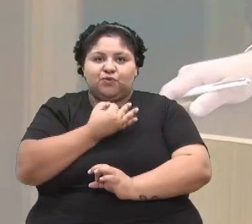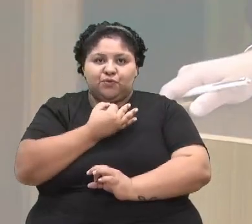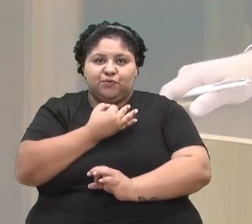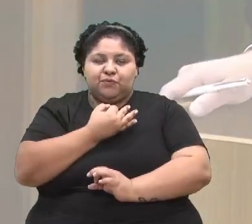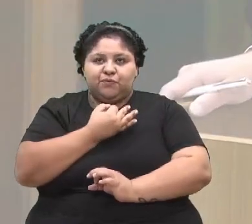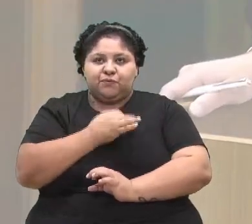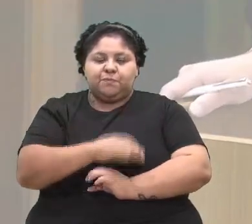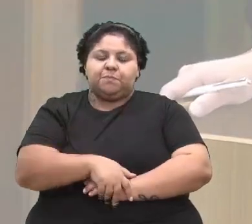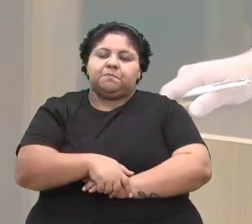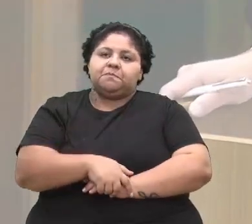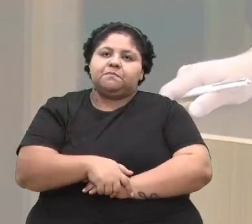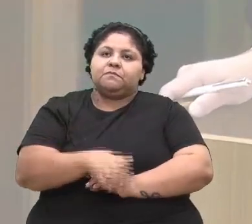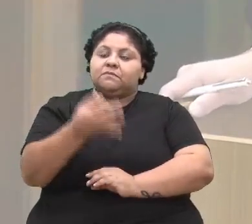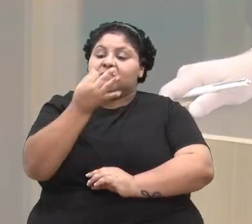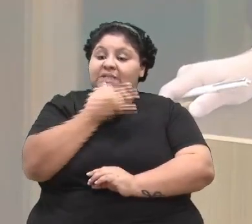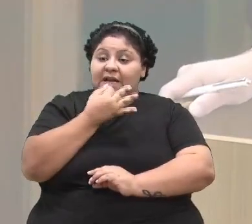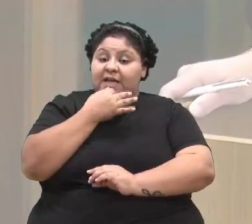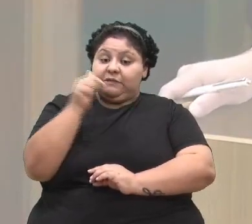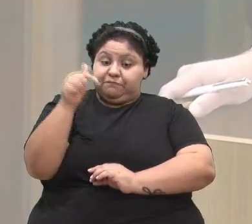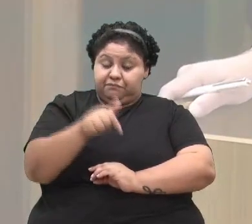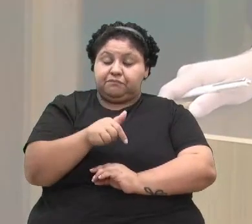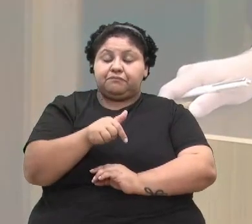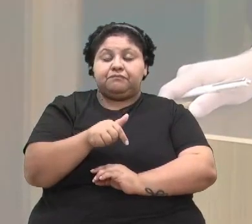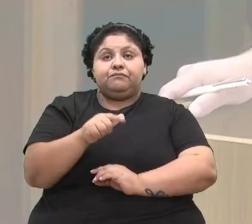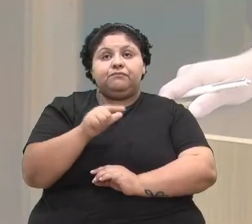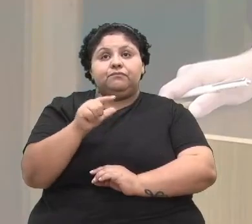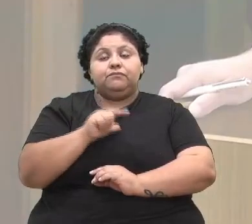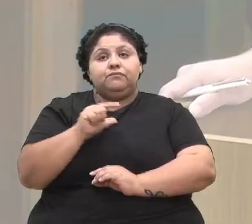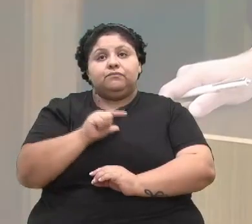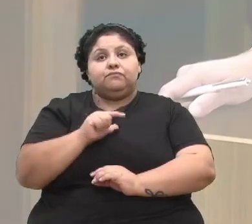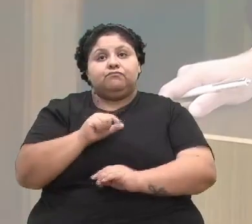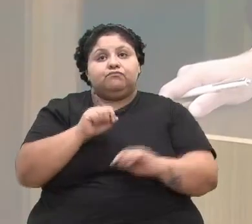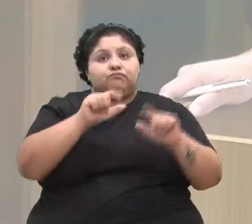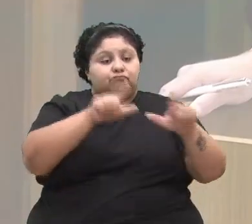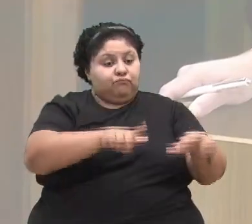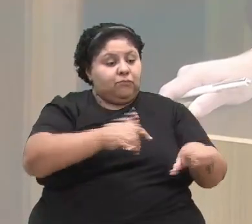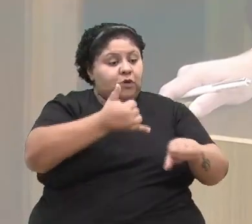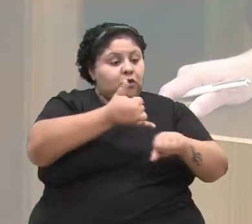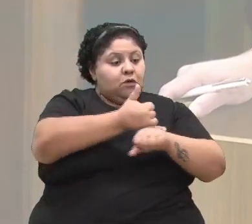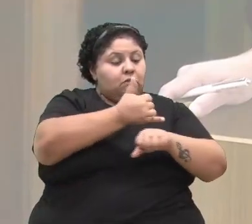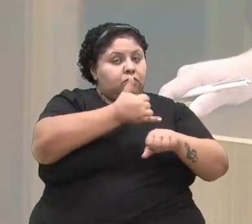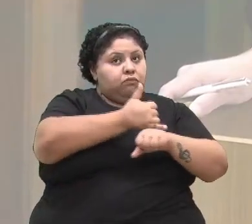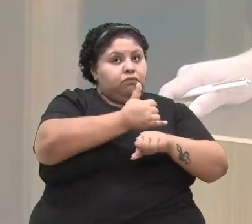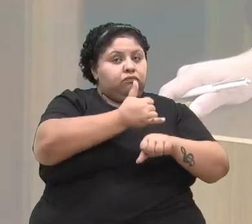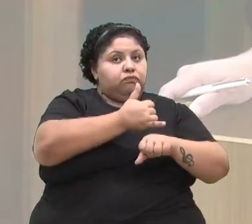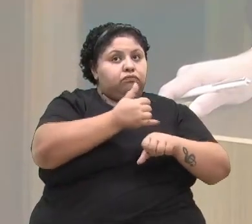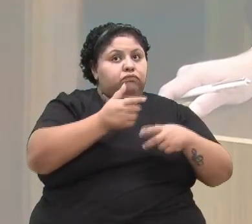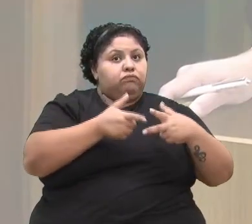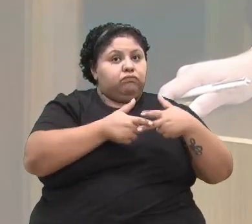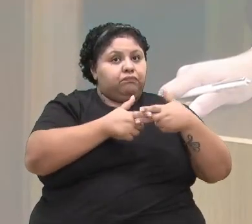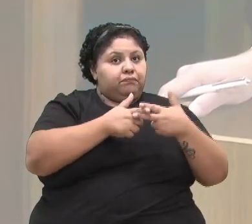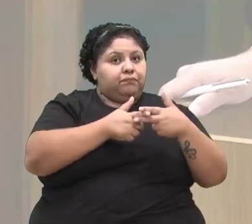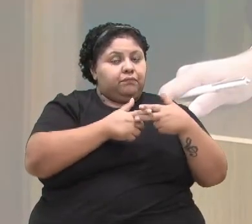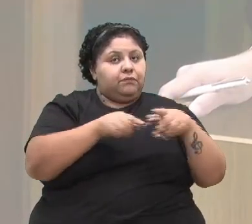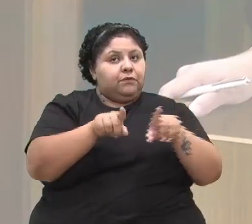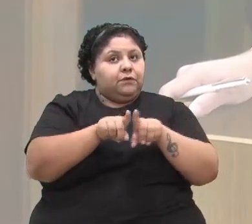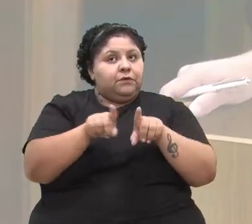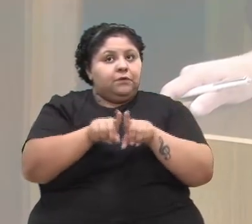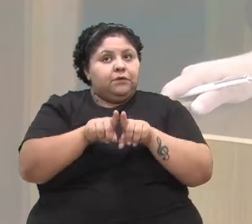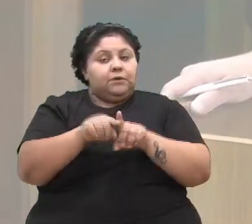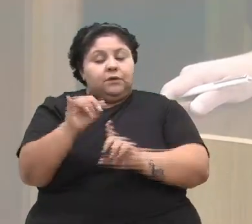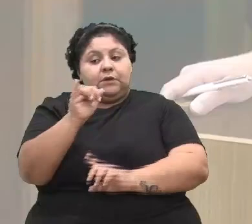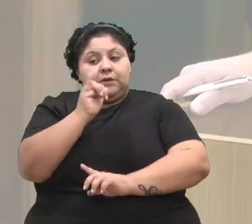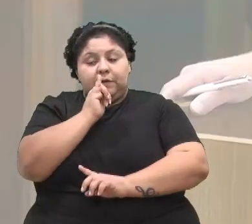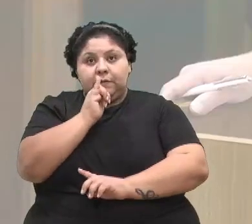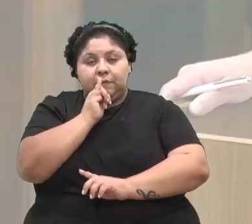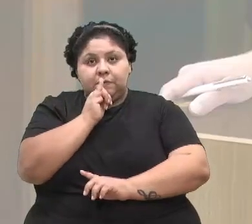do Sul, aonde tem um grande setor metal mecânico e que tem sido exemplo